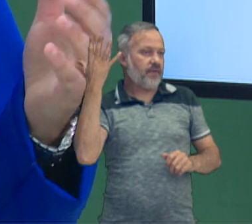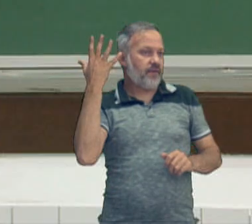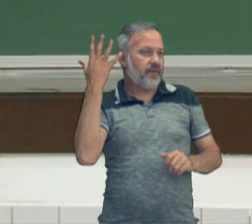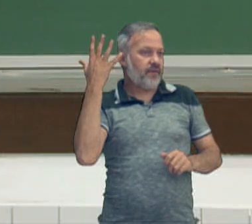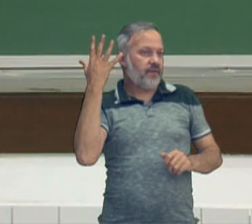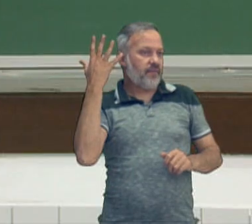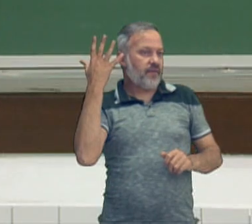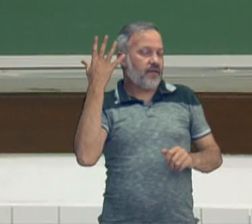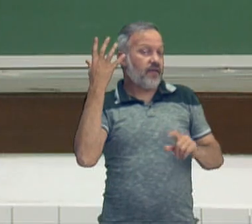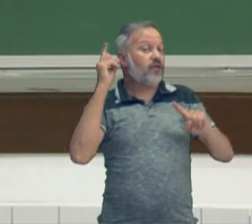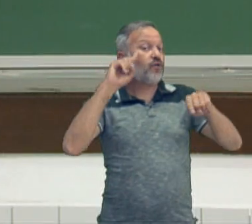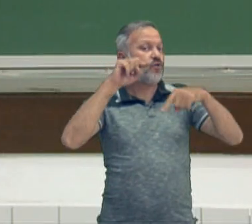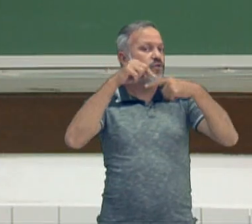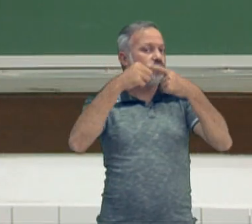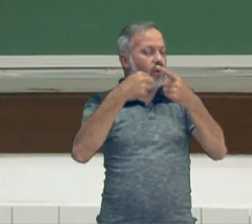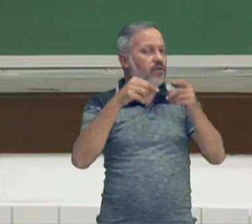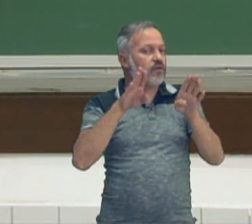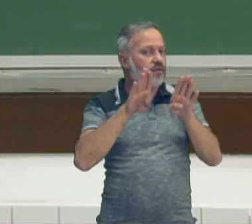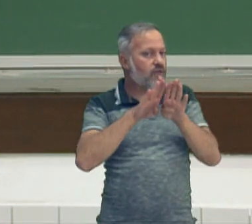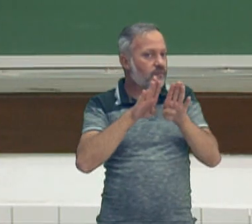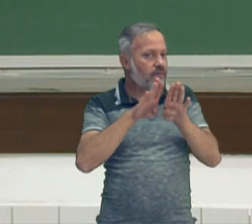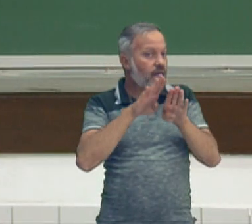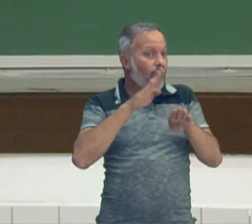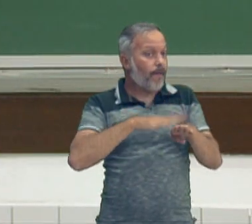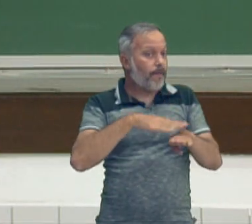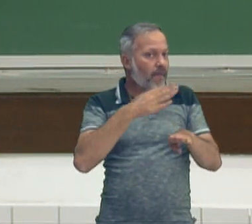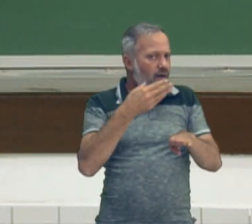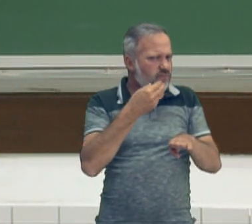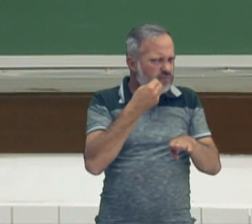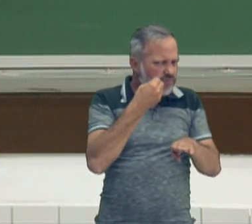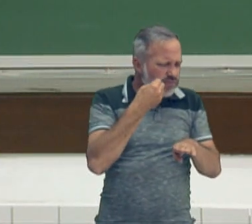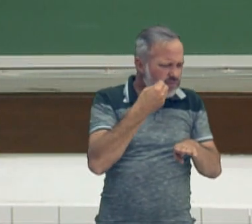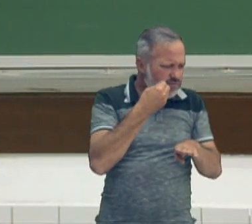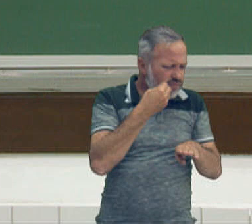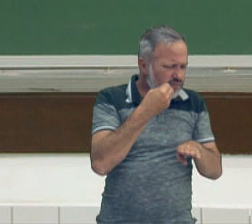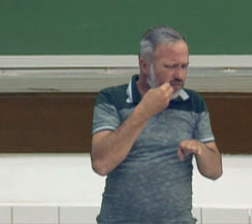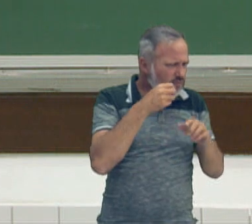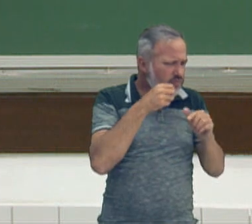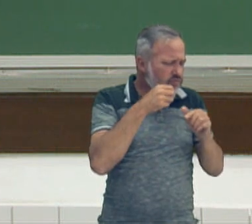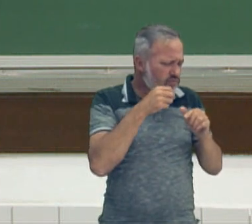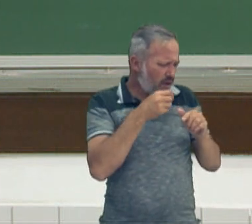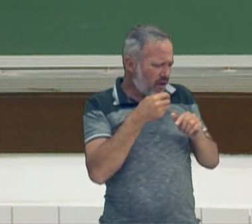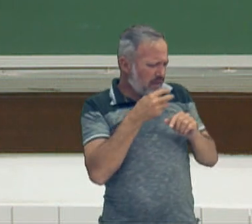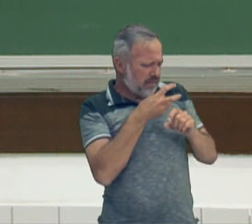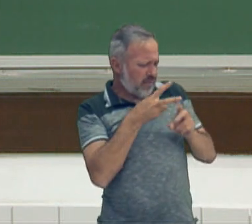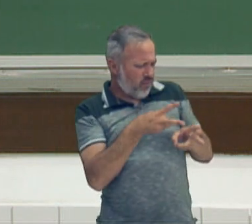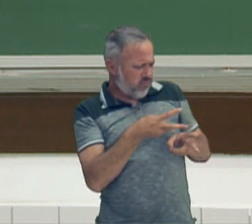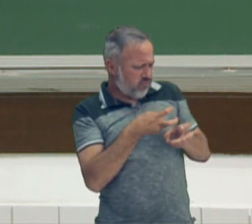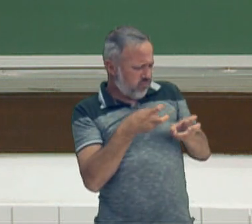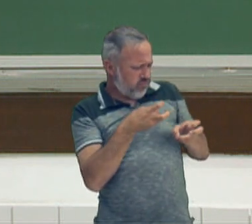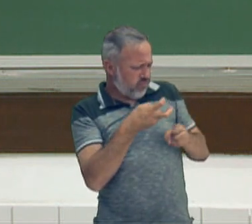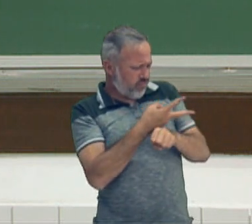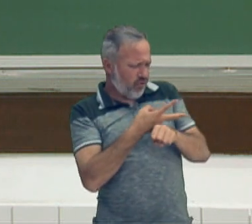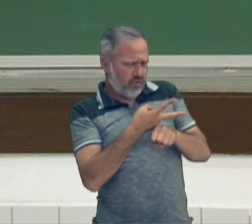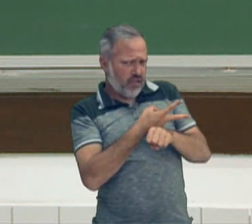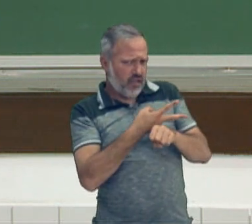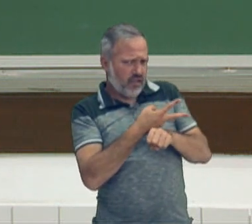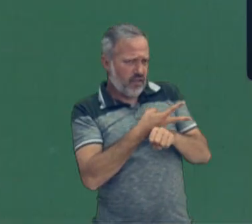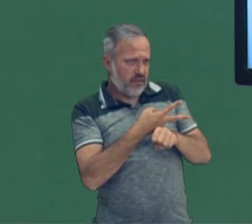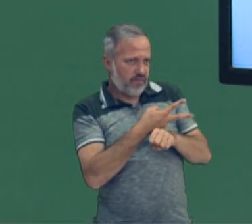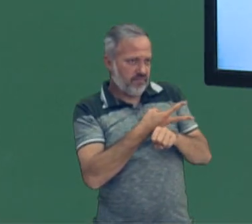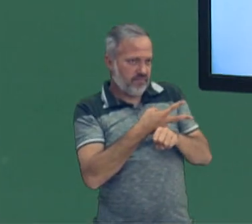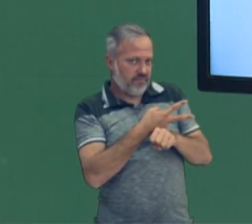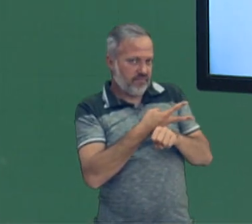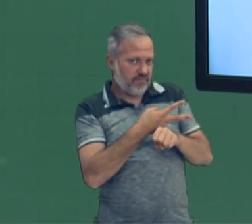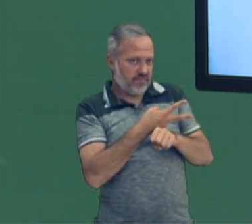mais explorada por também uma questão climática. Não que seja esse somente o ponto principal. Mas, por exemplo, uma